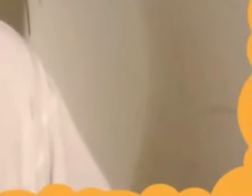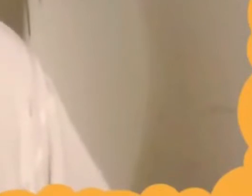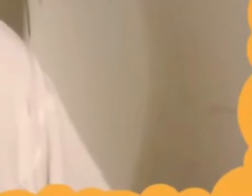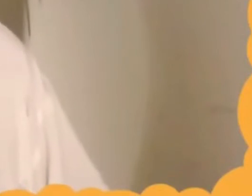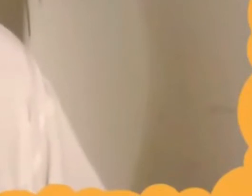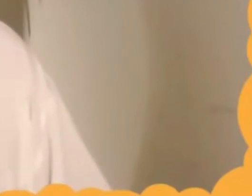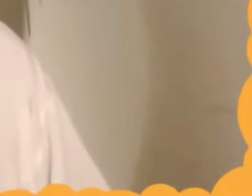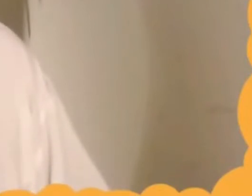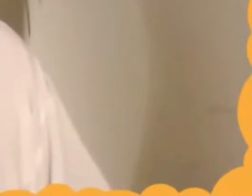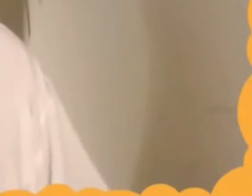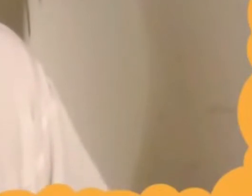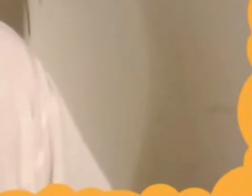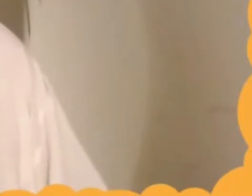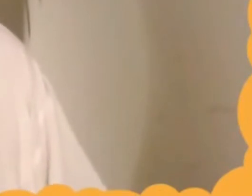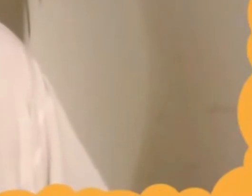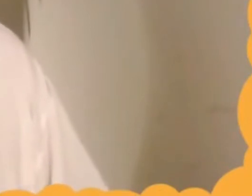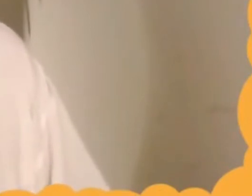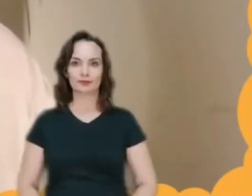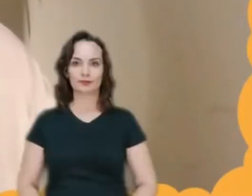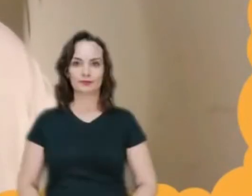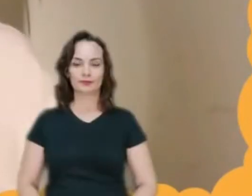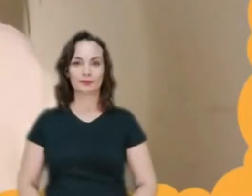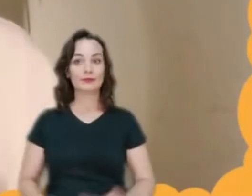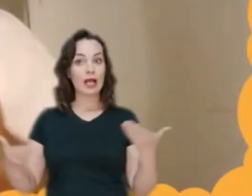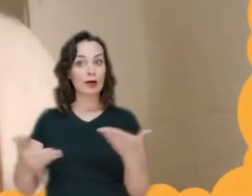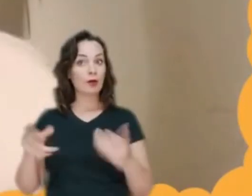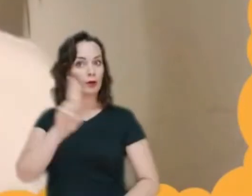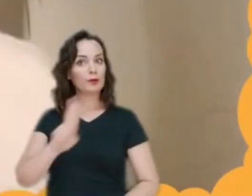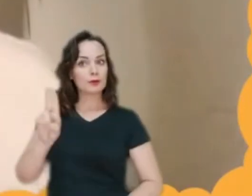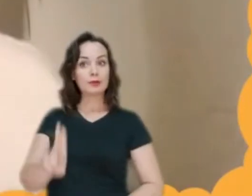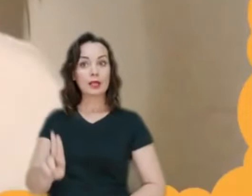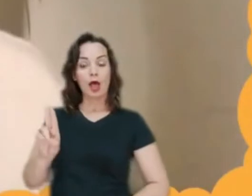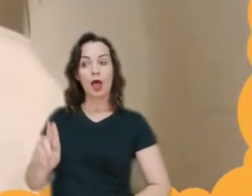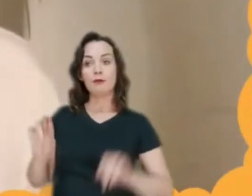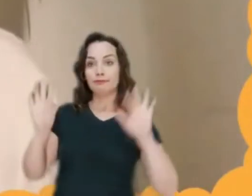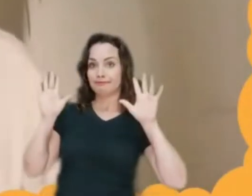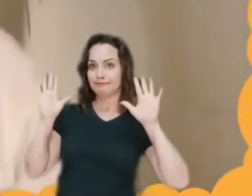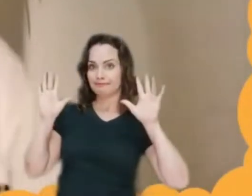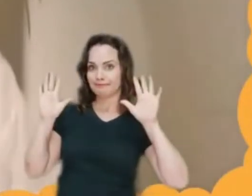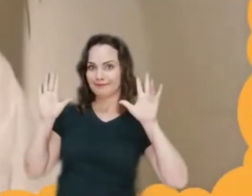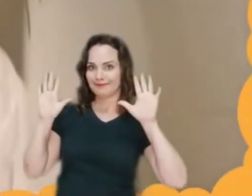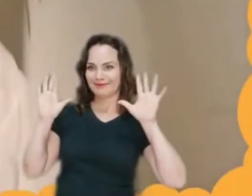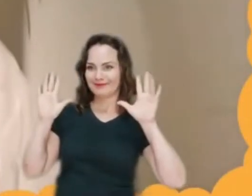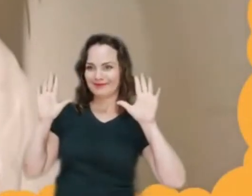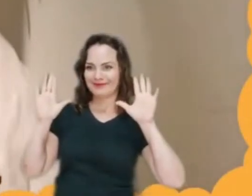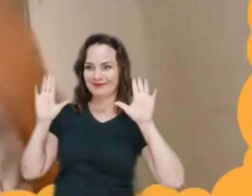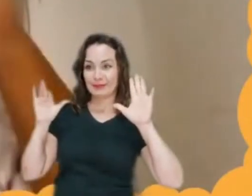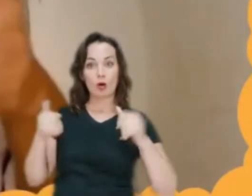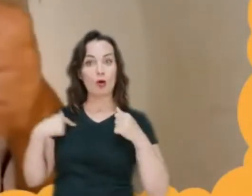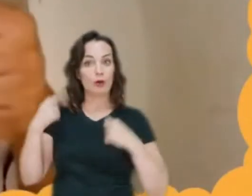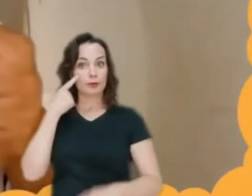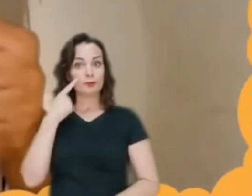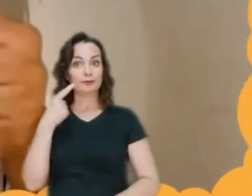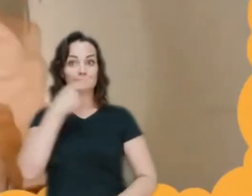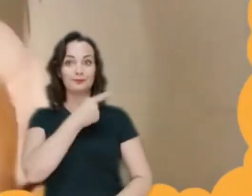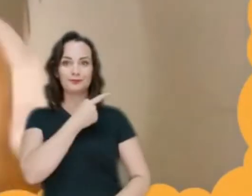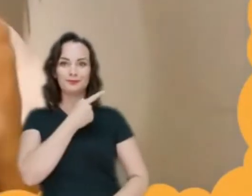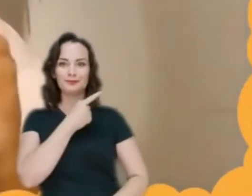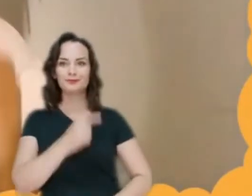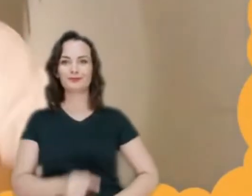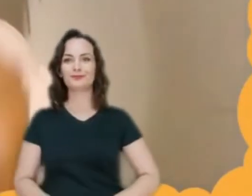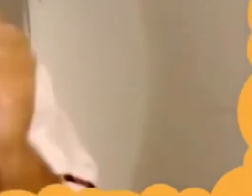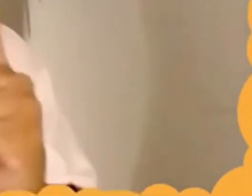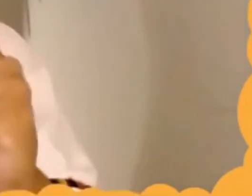E. Palo, Palito, Palo, E. Agora, vamos com as duas mãos. Com as duas mãos. Aqui e aqui. Então, vai.